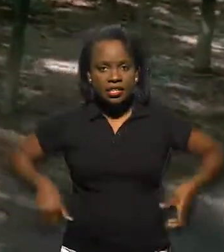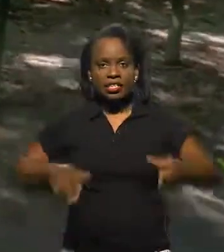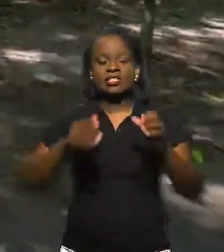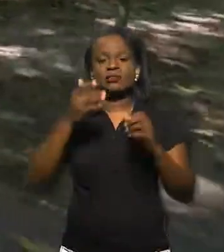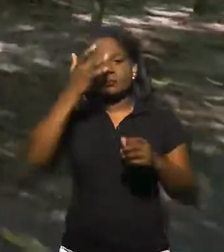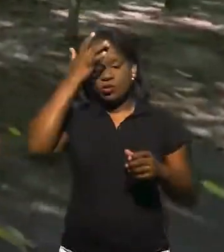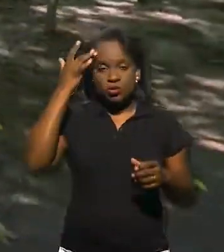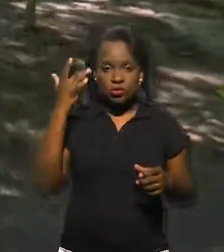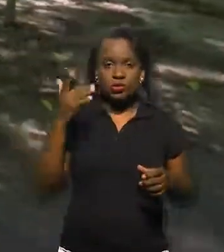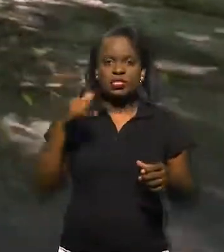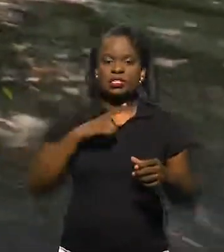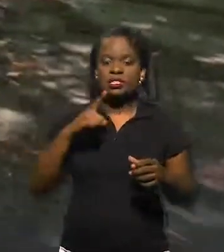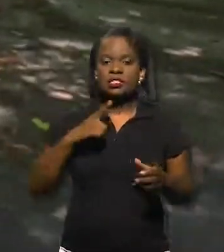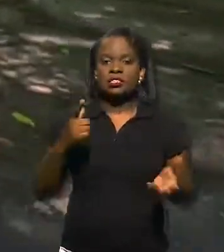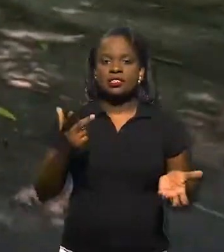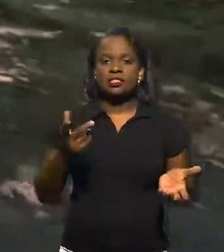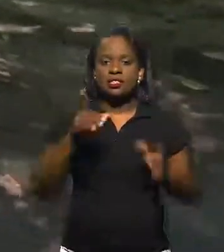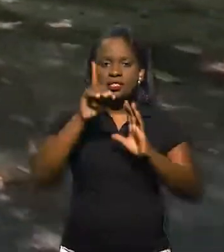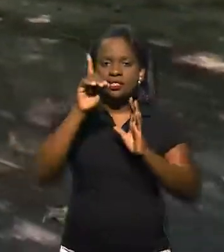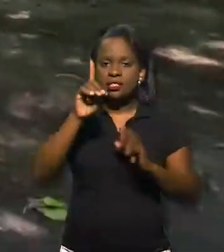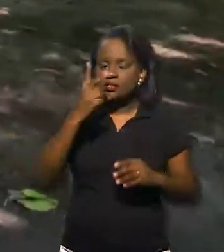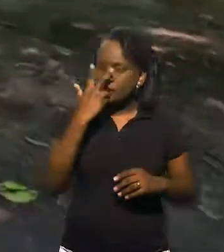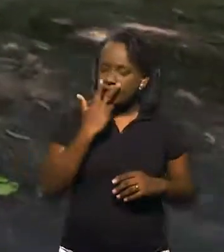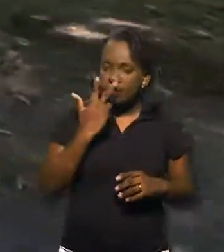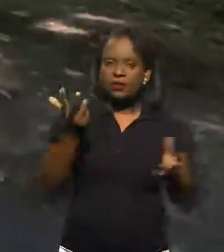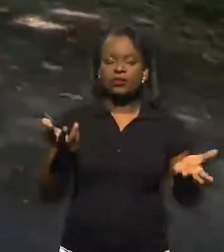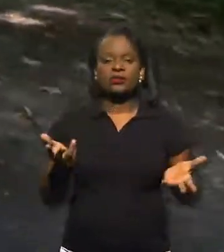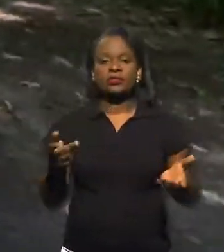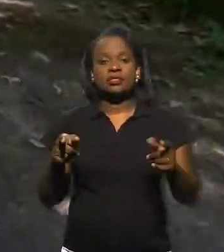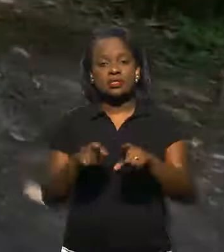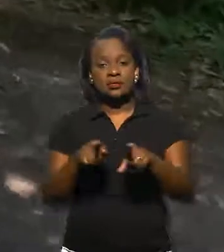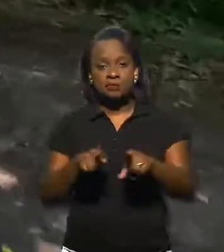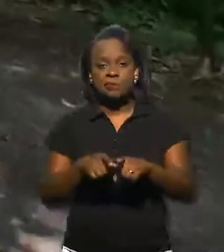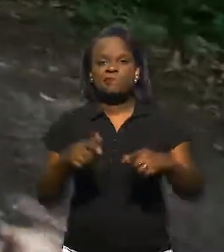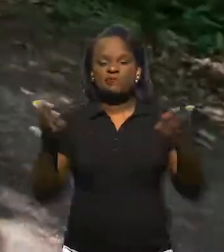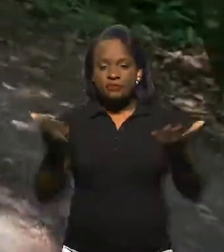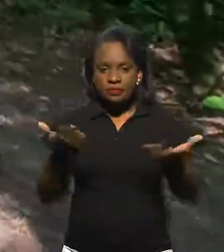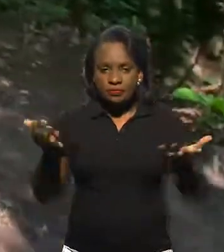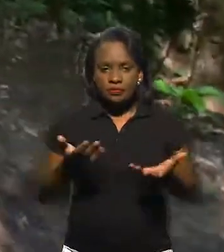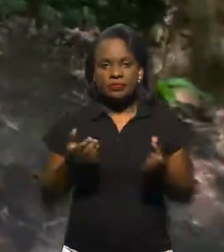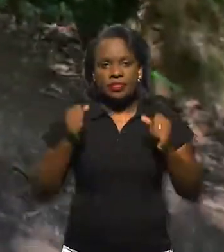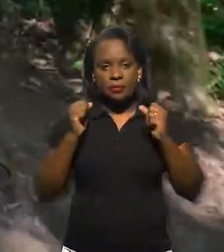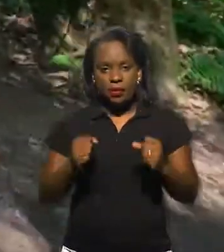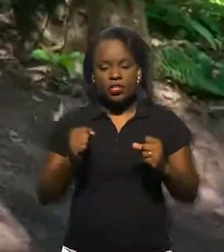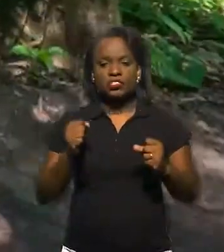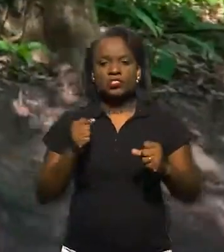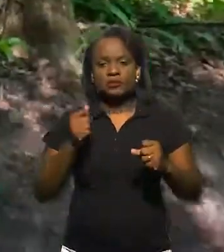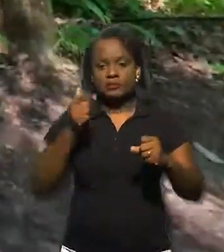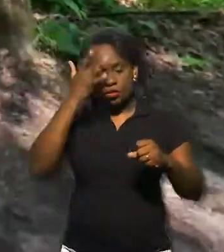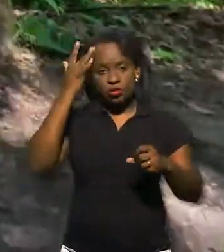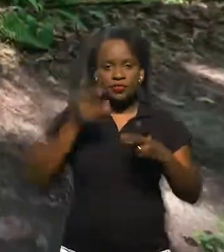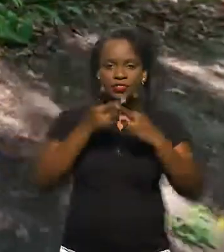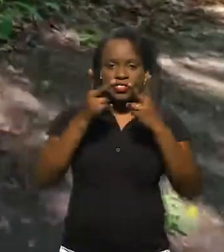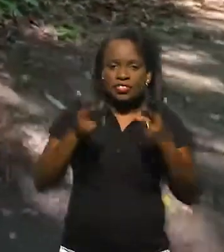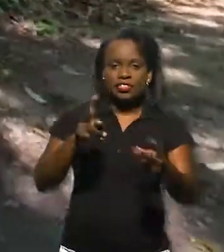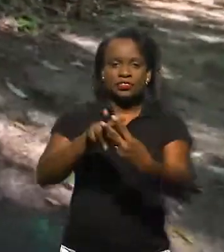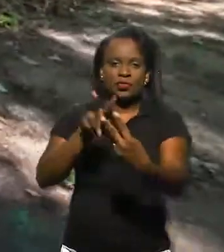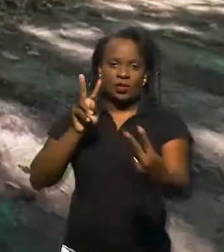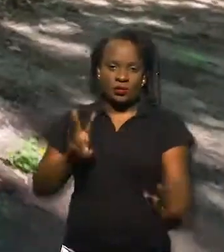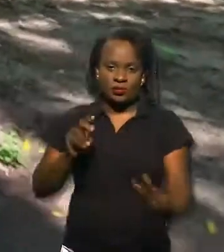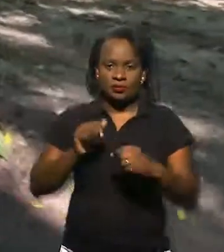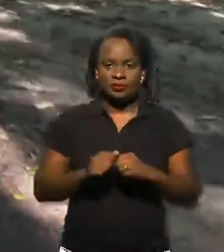cadeirante, adaptada para pessoas com deficiência visual, mas que agora pode receber esses